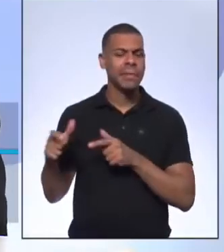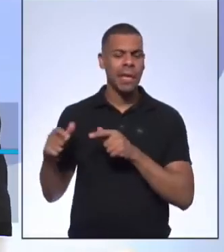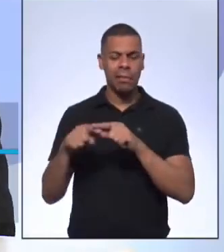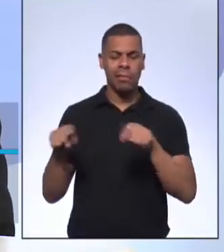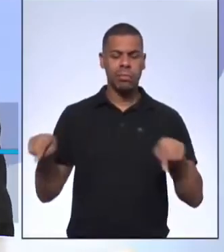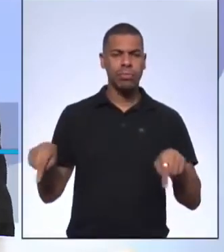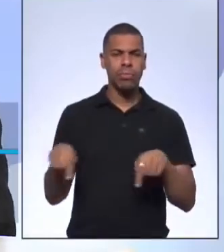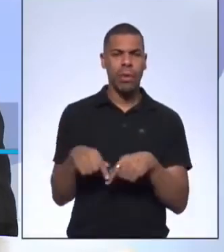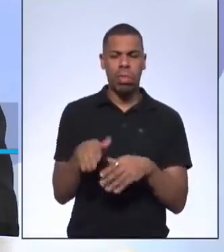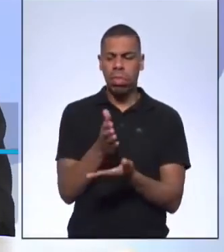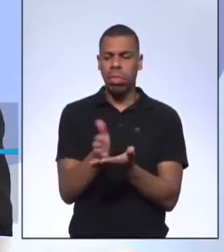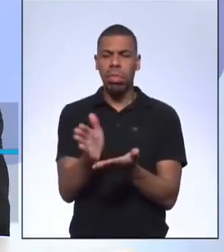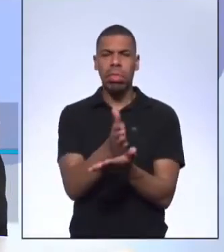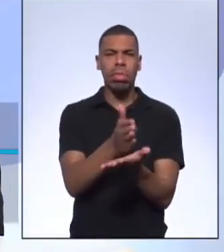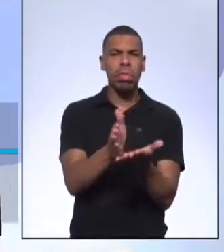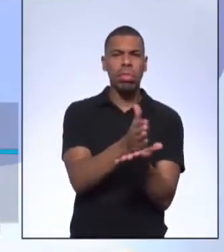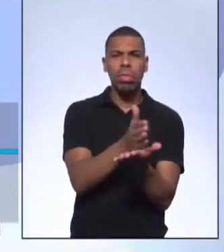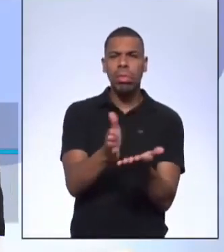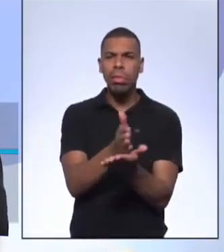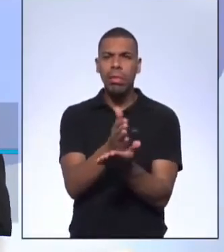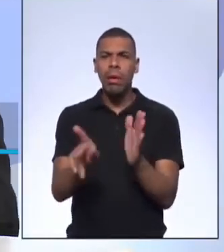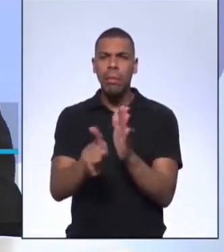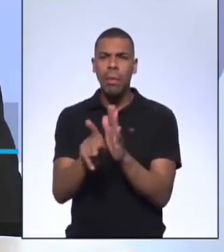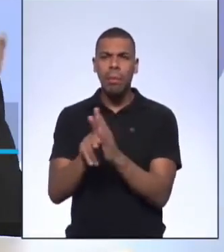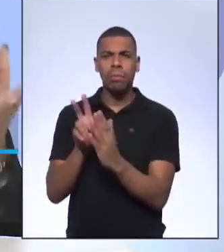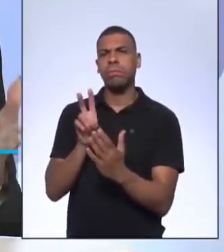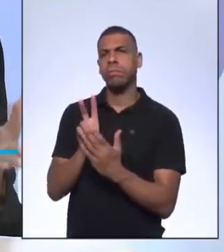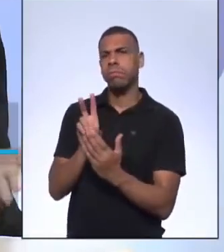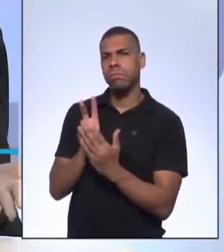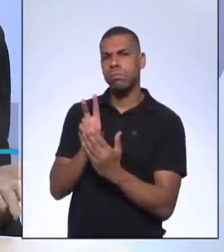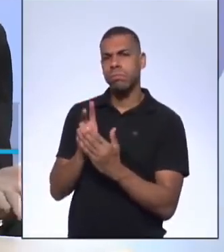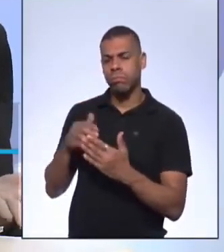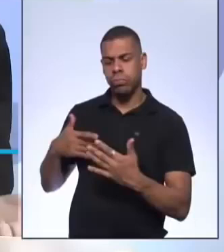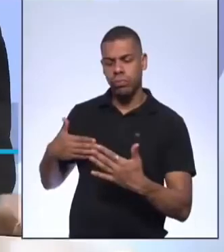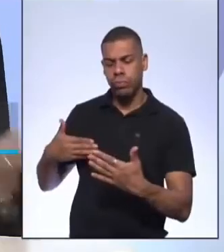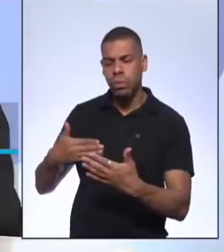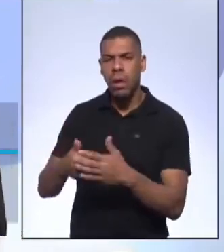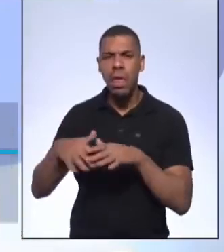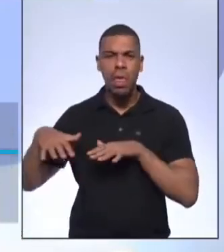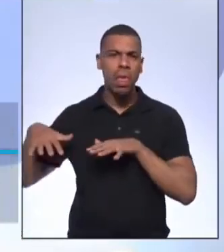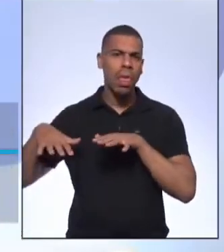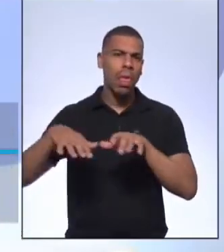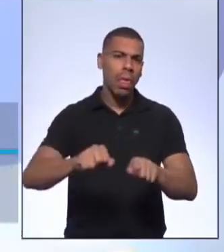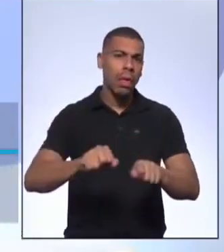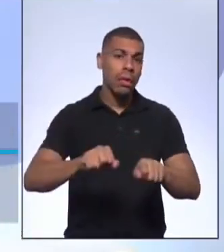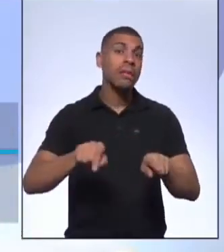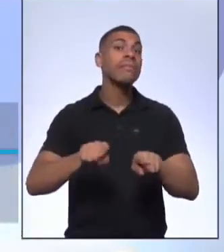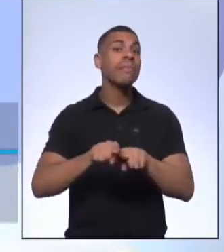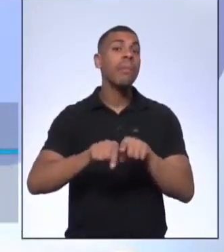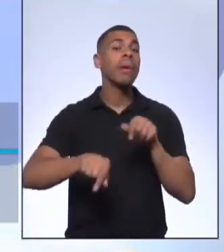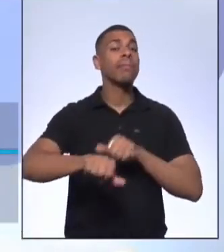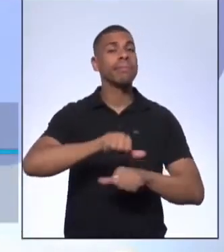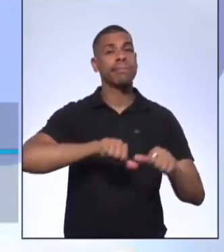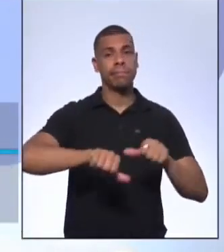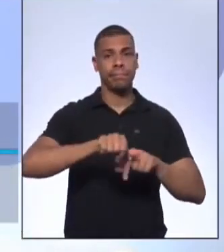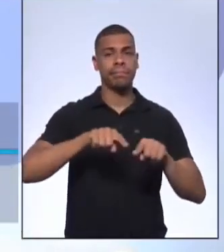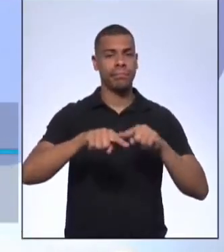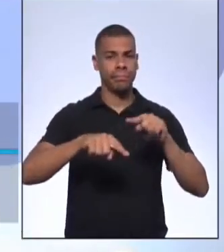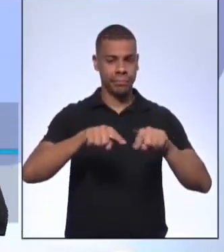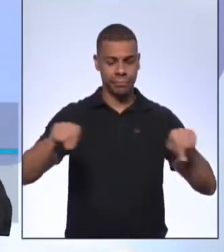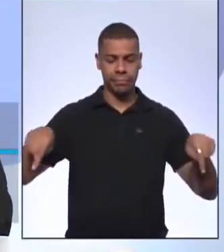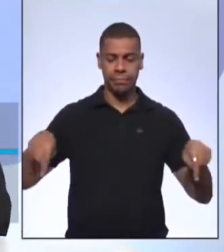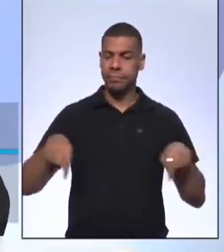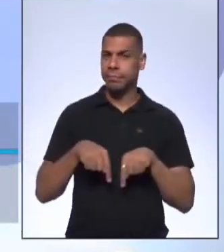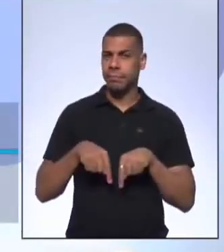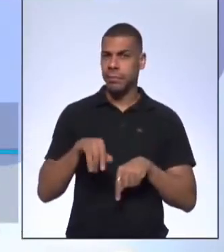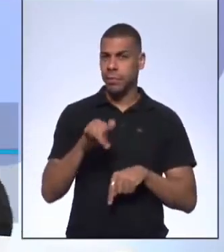brasileiras divididas, né, como terras indígenas, tivemos o processo de colonização e passamos por essa mudança territorial. Então,